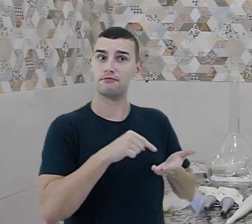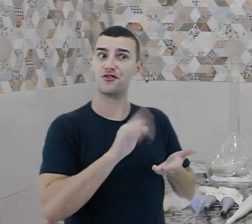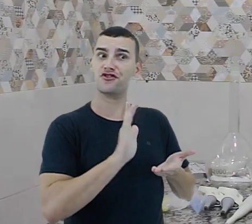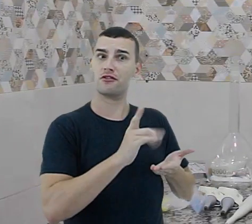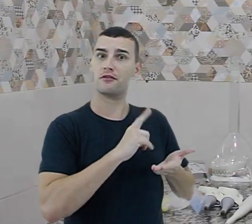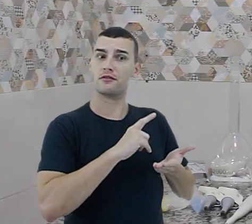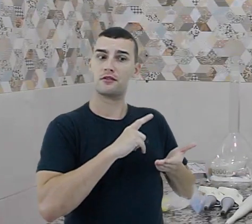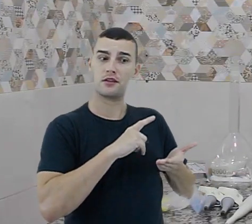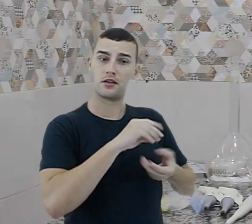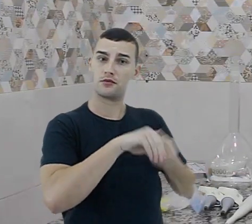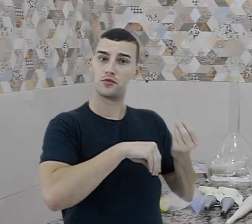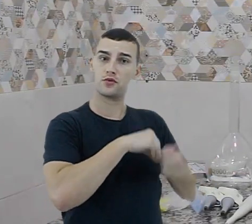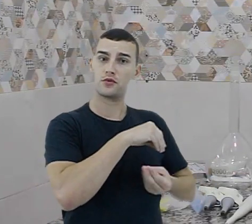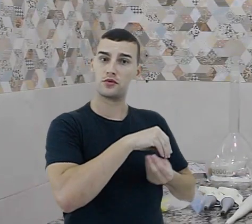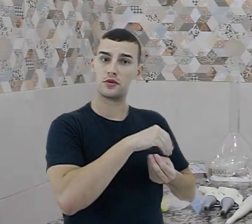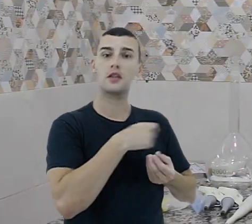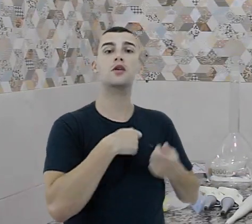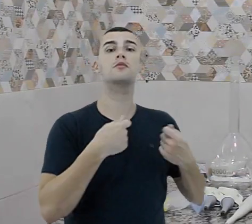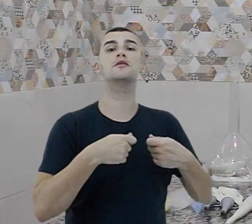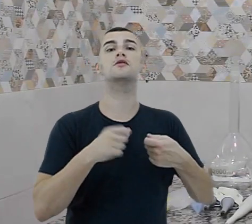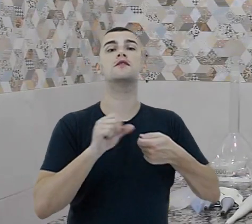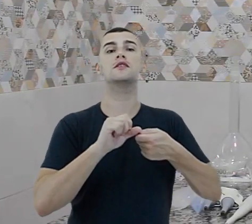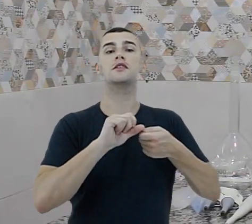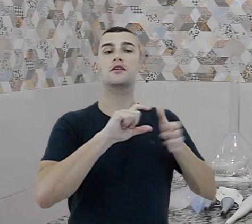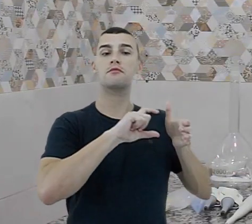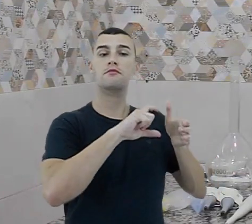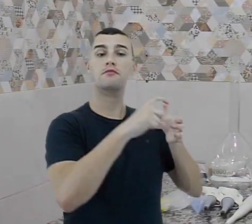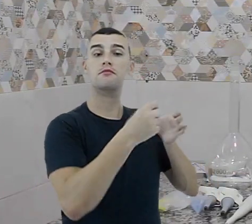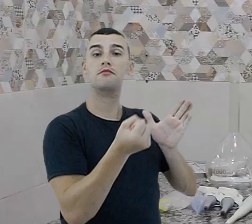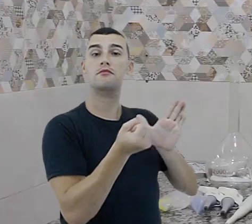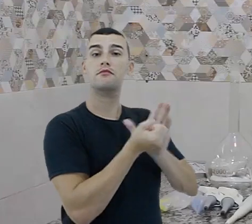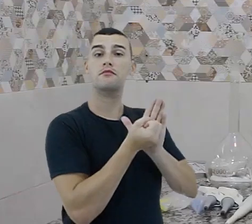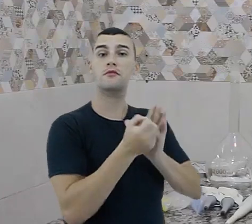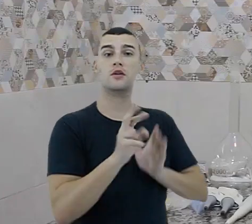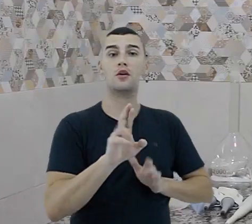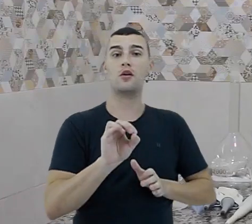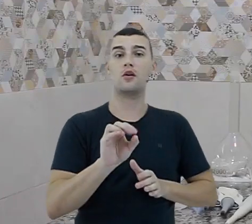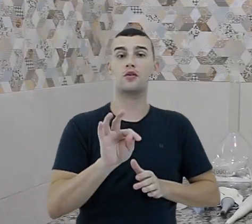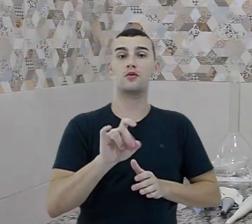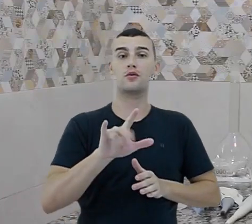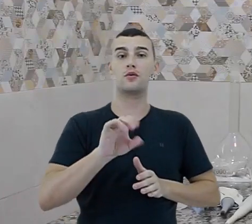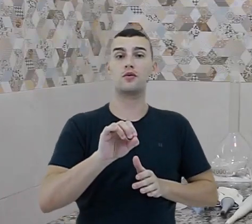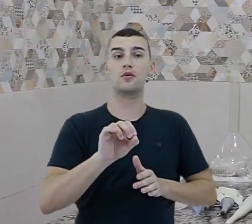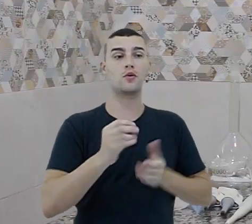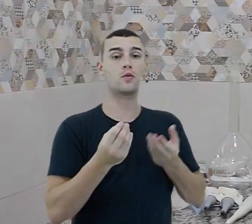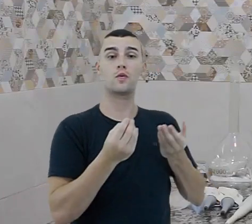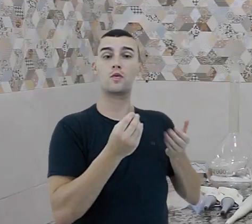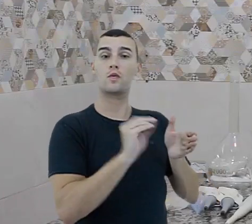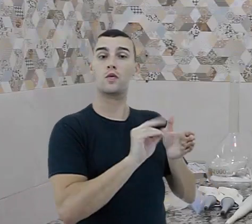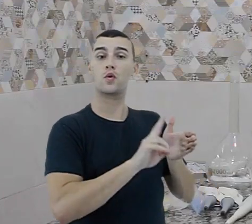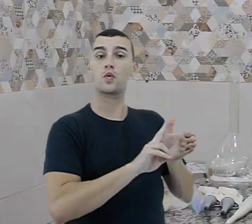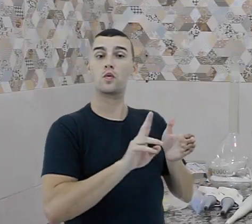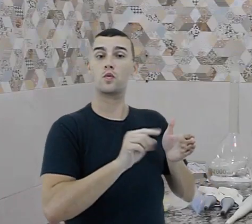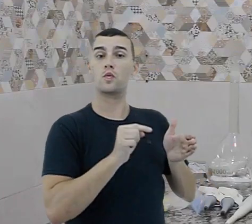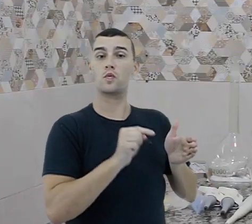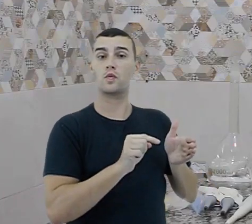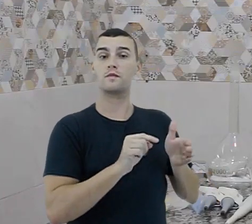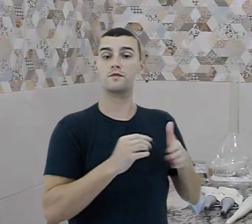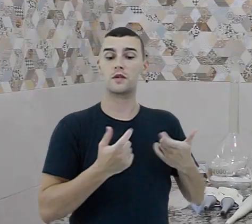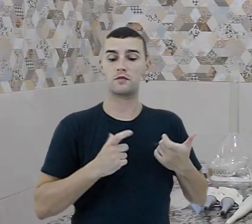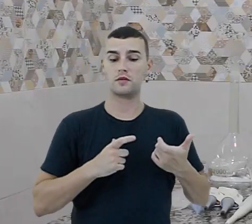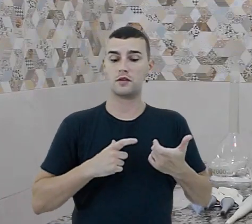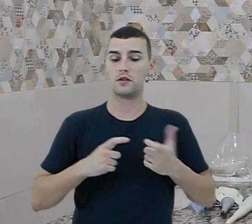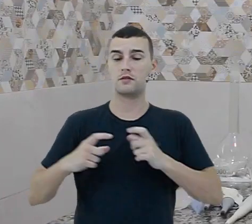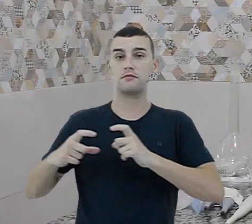preparei a solução, eu tenho que identificar essa solução, eu tenho que produzir um rótulo que identifique essa solução. Então eu